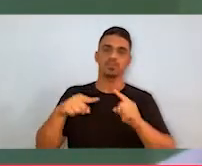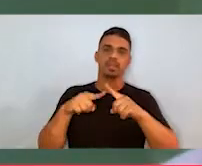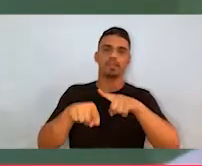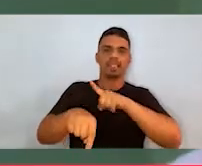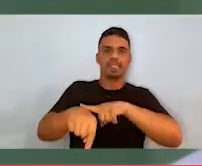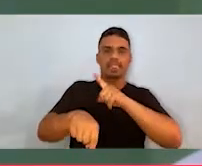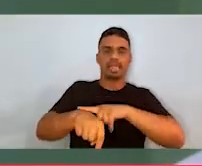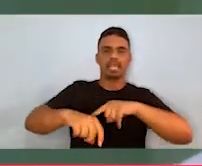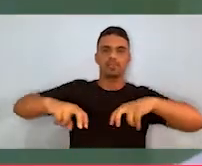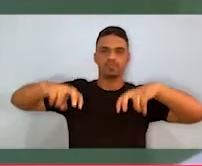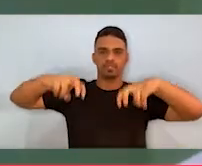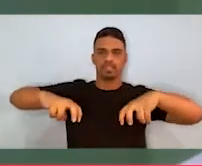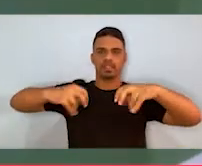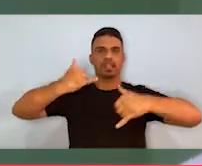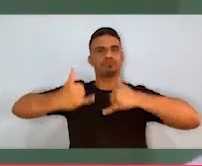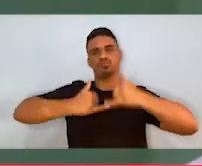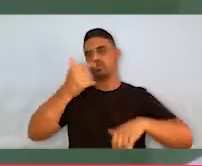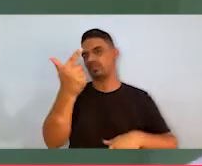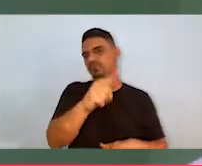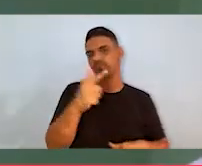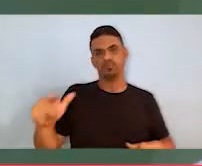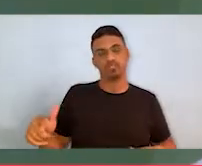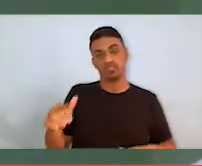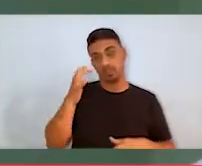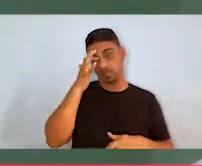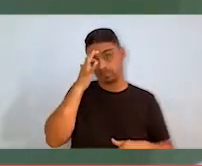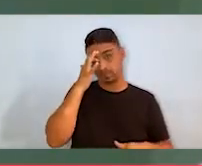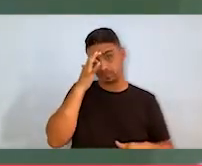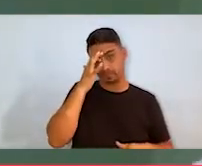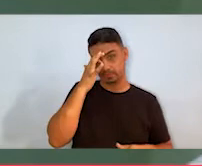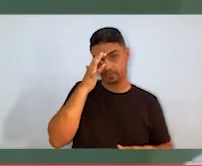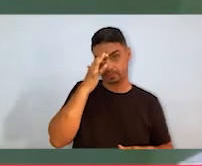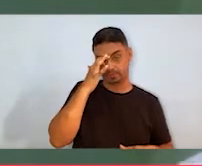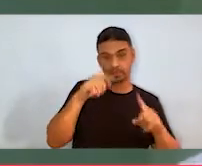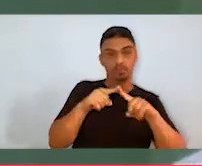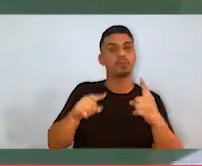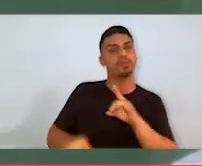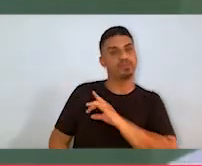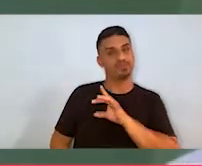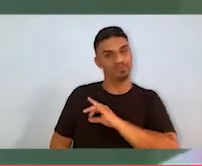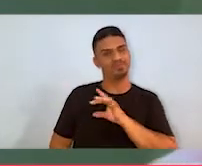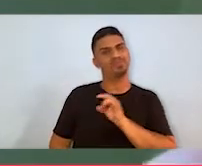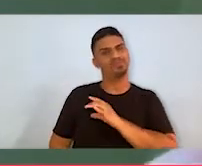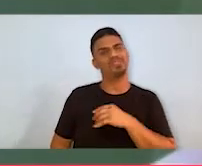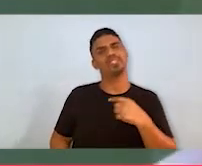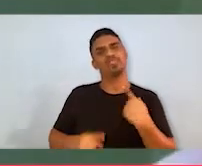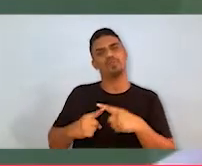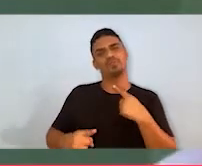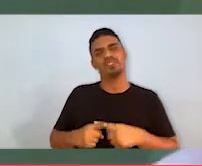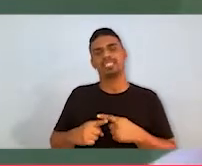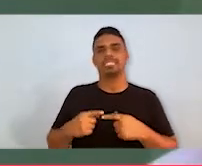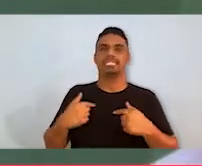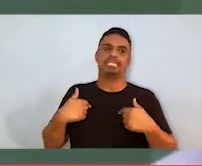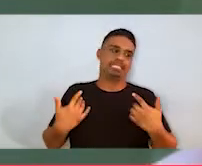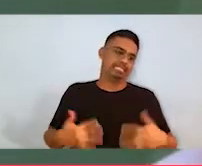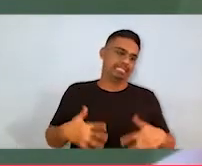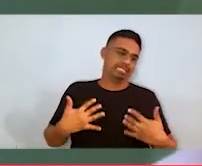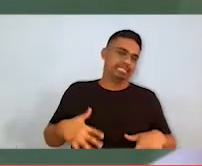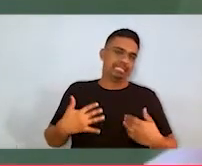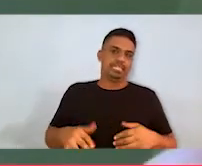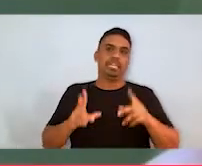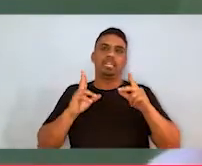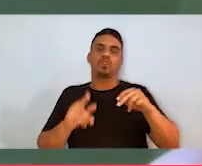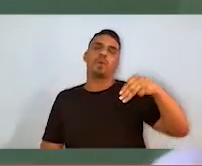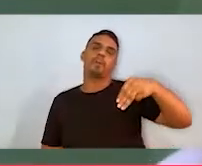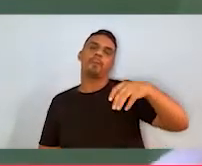ainda de sentar e jogar. E para dizer a verdade, eu tenho um pouco de medo, porque apesar de gostar muito de platformer, eu sempre fui aquela pessoa do platformer tipo Mega